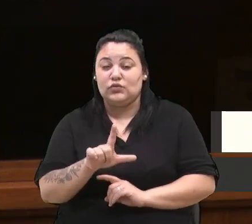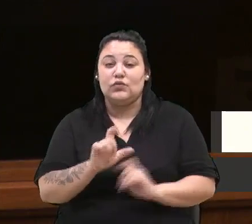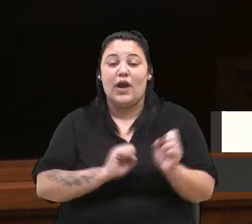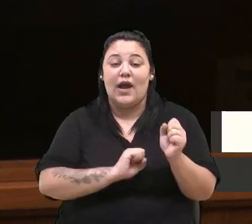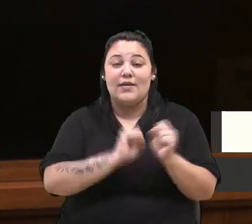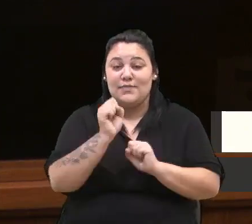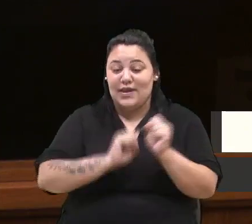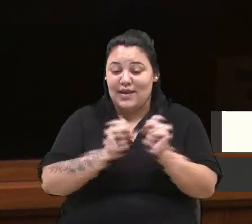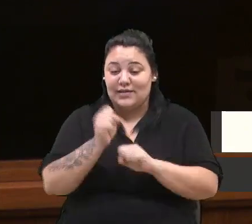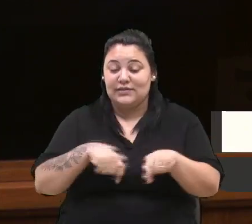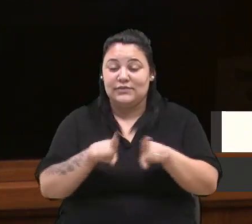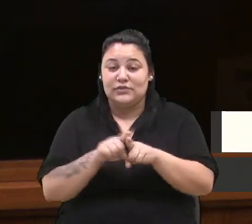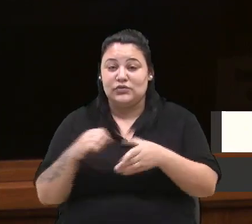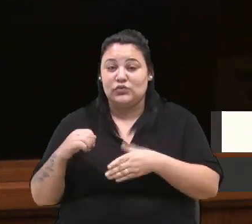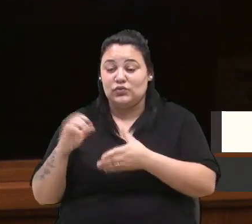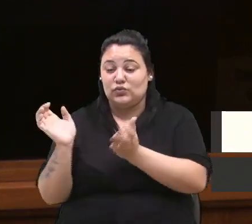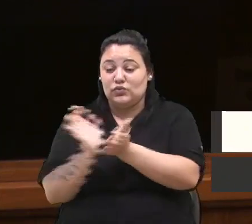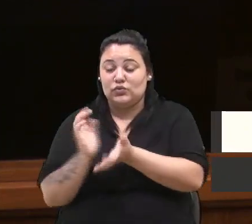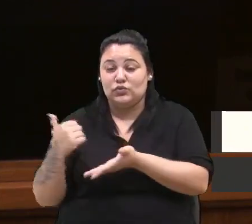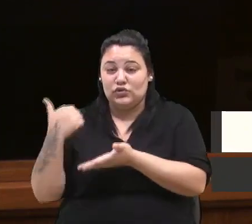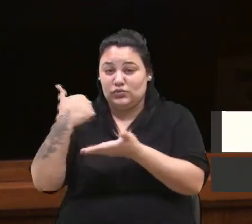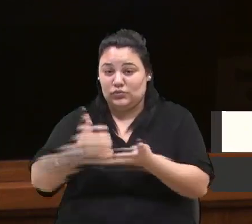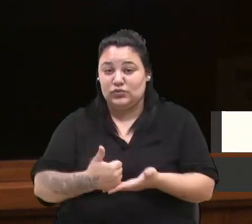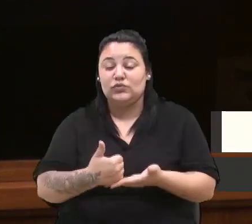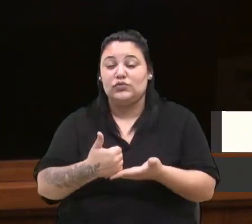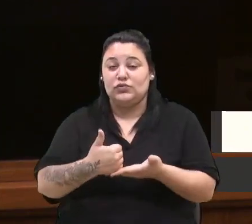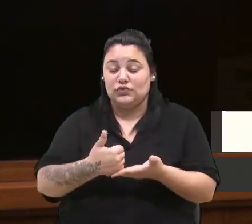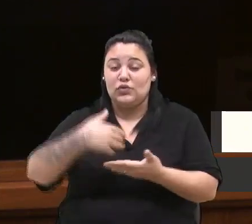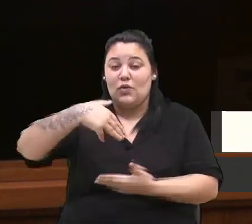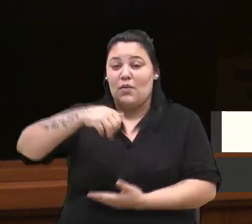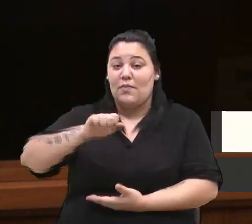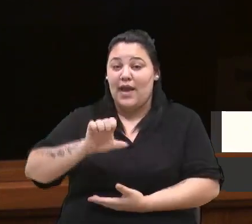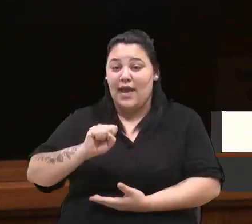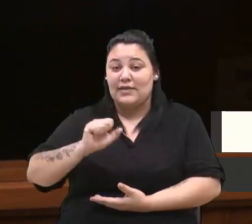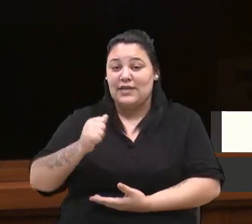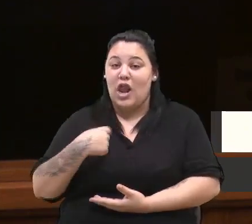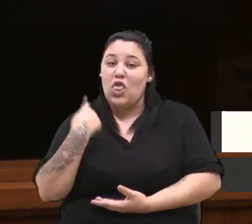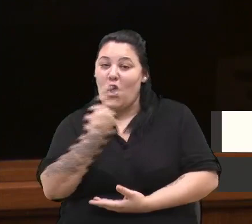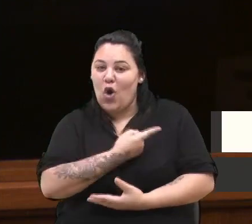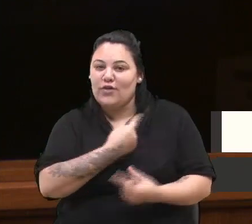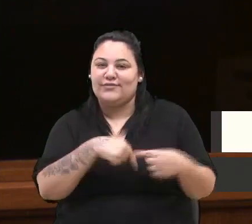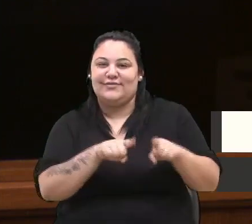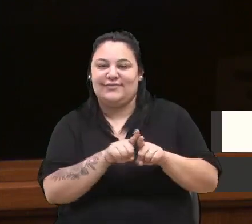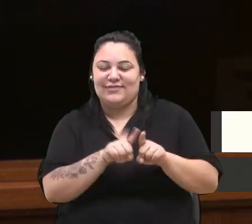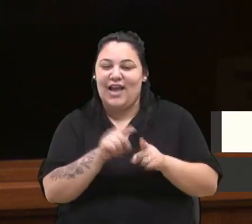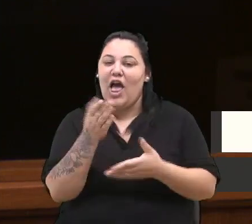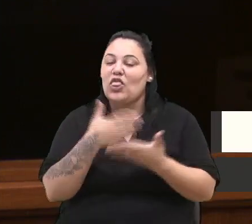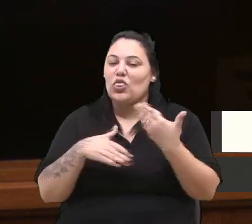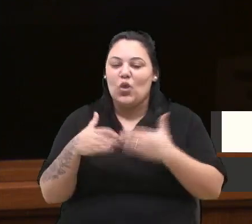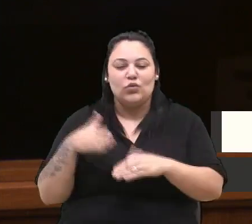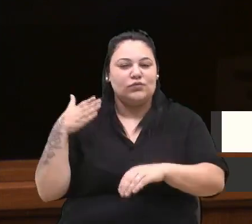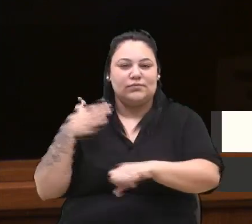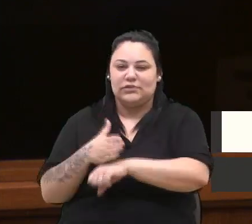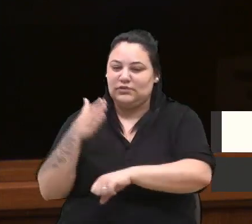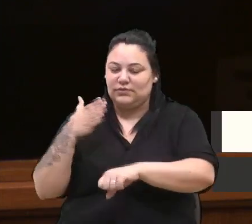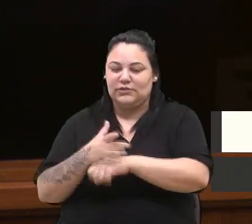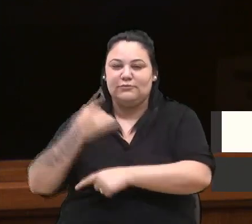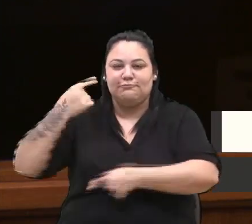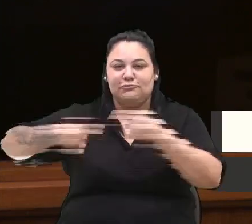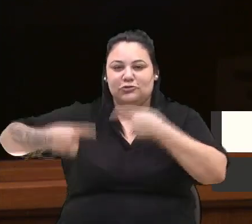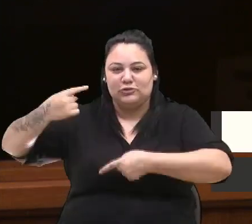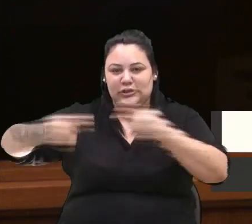à frente parlamentar desta casa, a Maesa é nossa, a todos que se envolveram nessa discussão